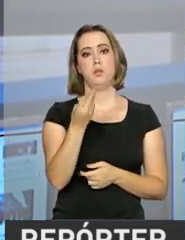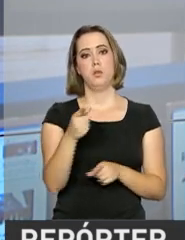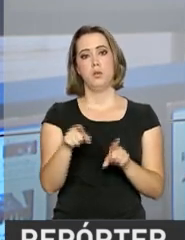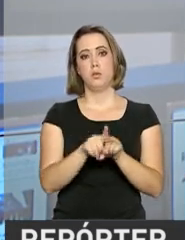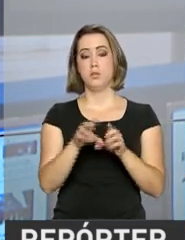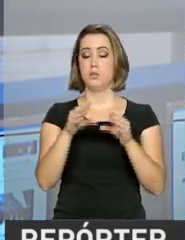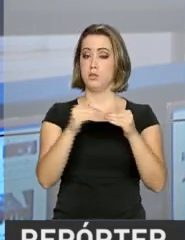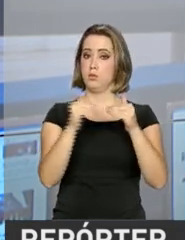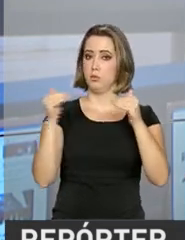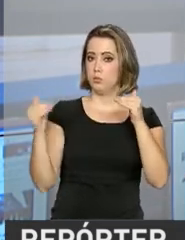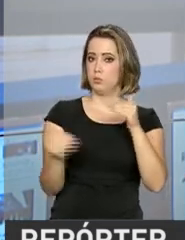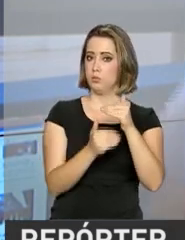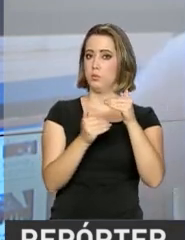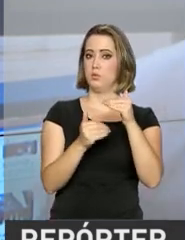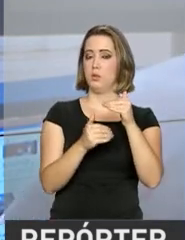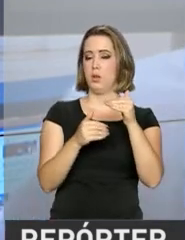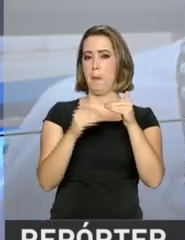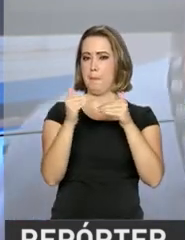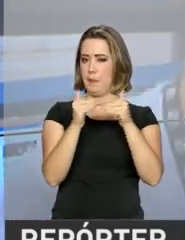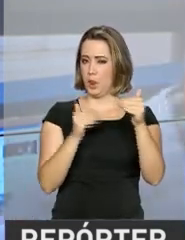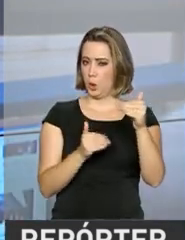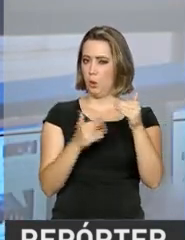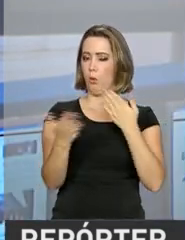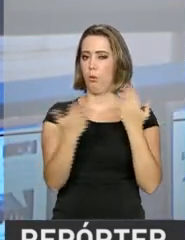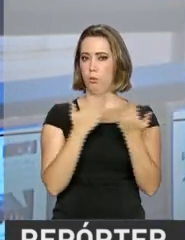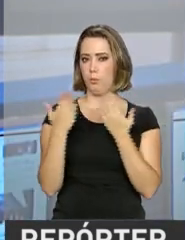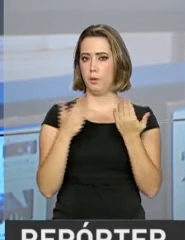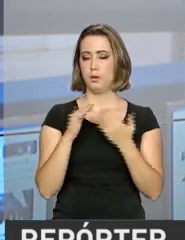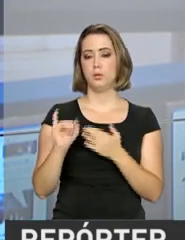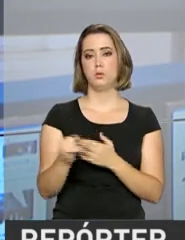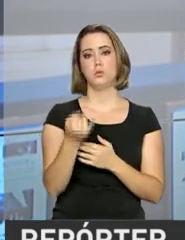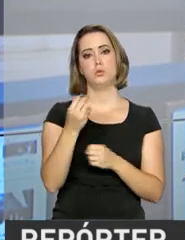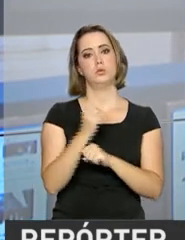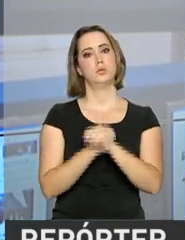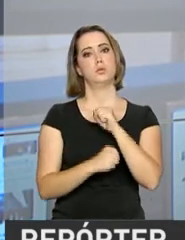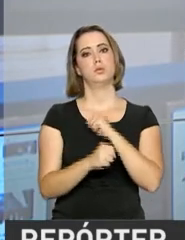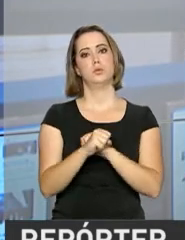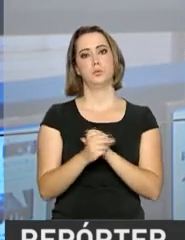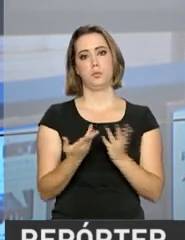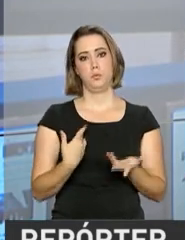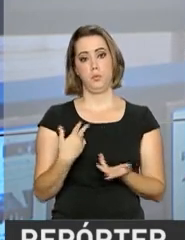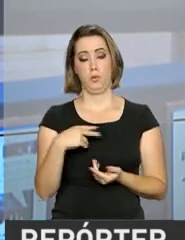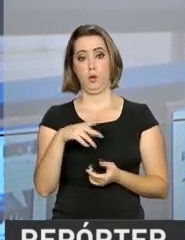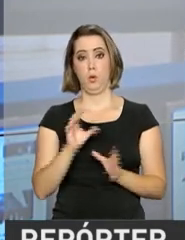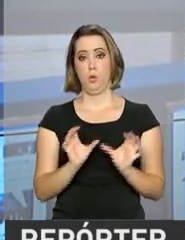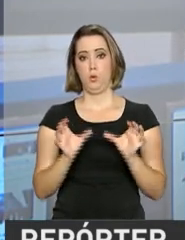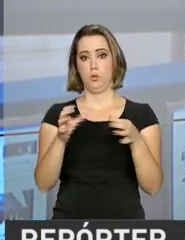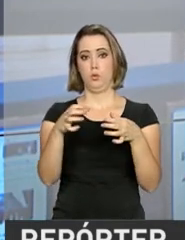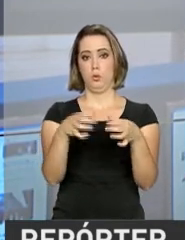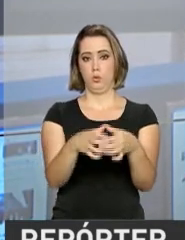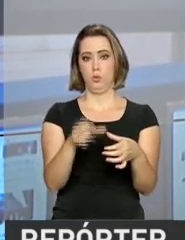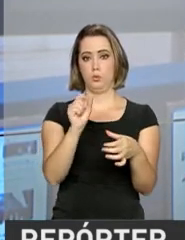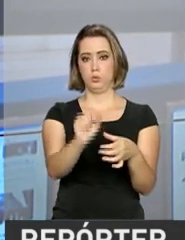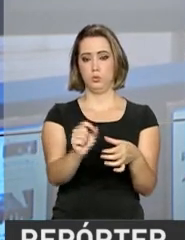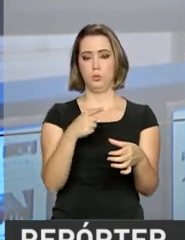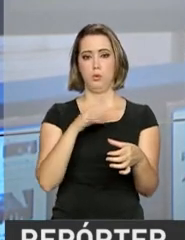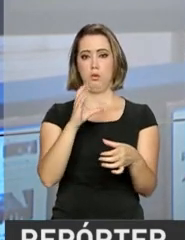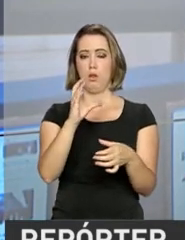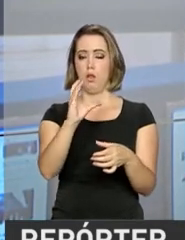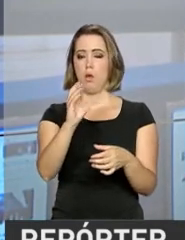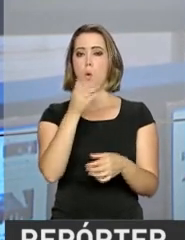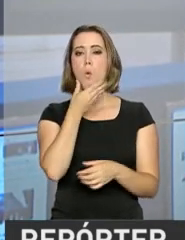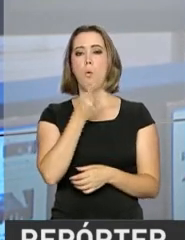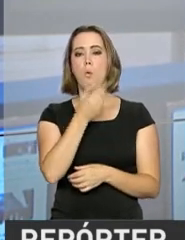0,75 por cento menores do que em janeiro do ano passado para o chefe do centro de estudos tributários e aduaneiros